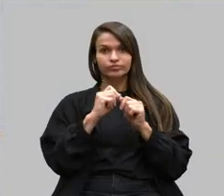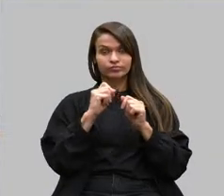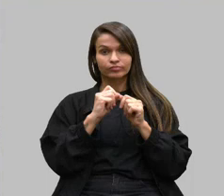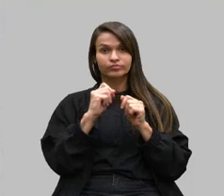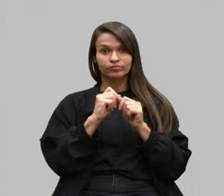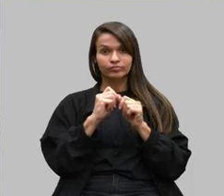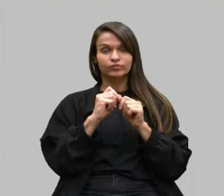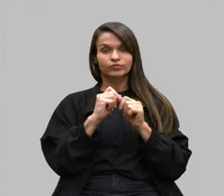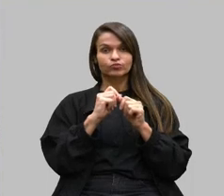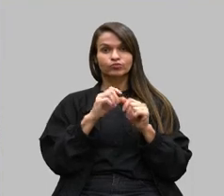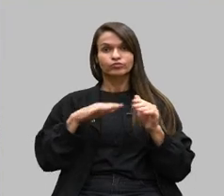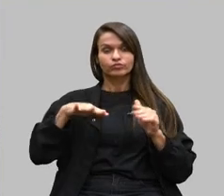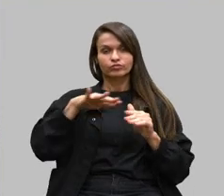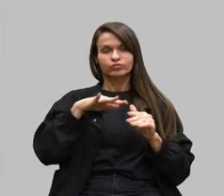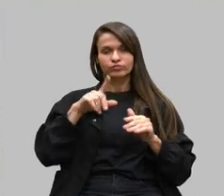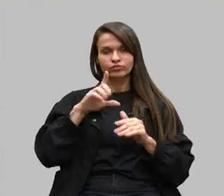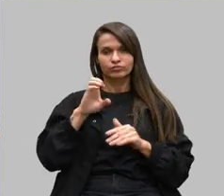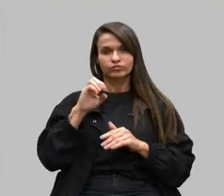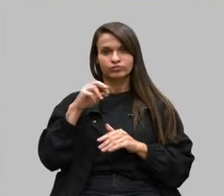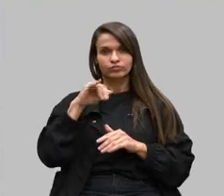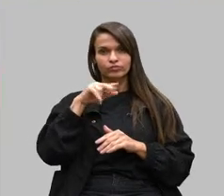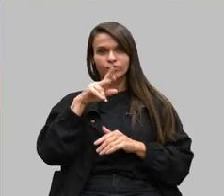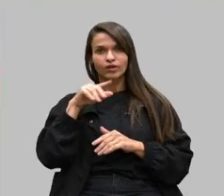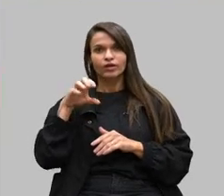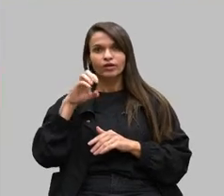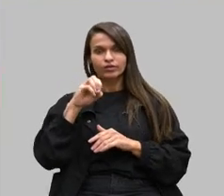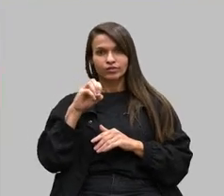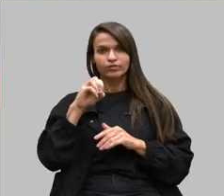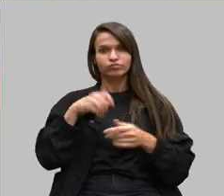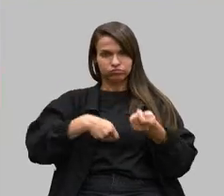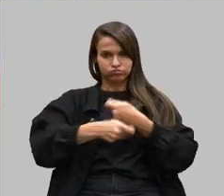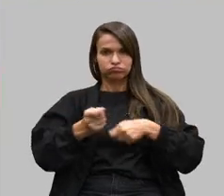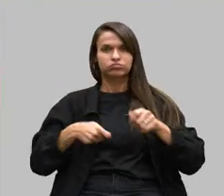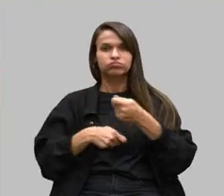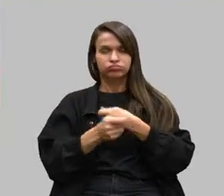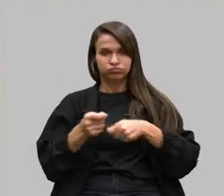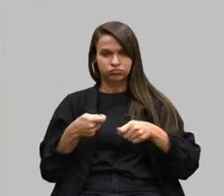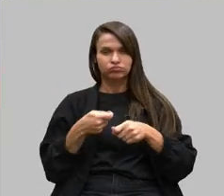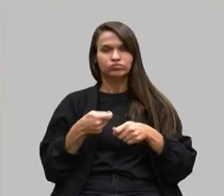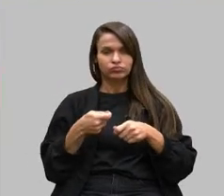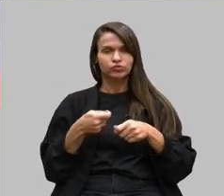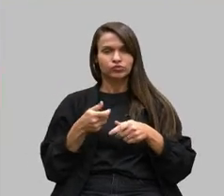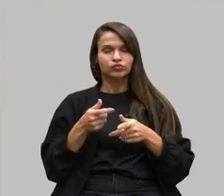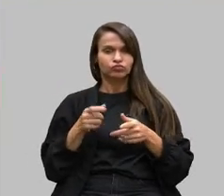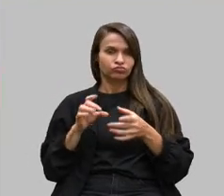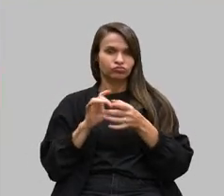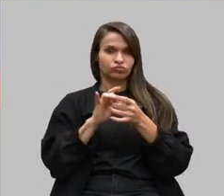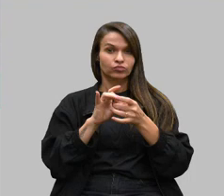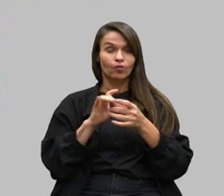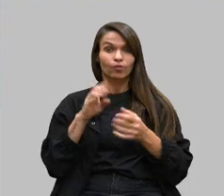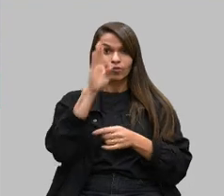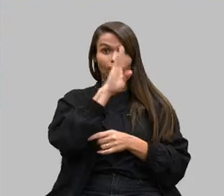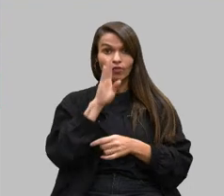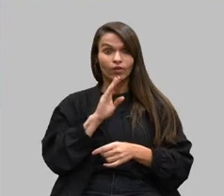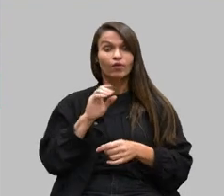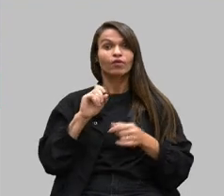Ferroviários com aporte de recursos o Brasil fez na média um leilão A cada 10